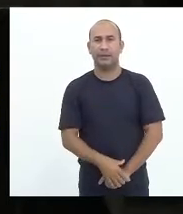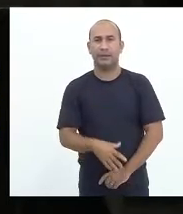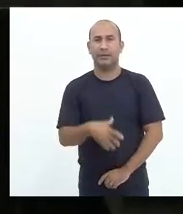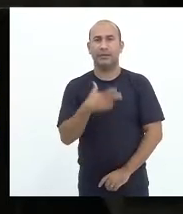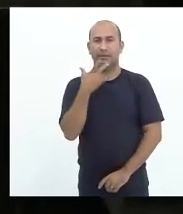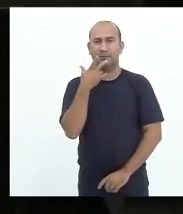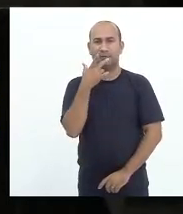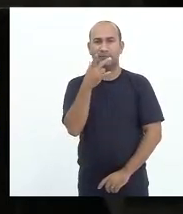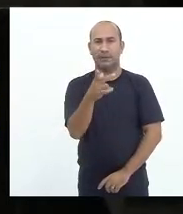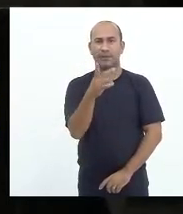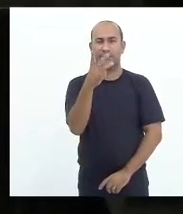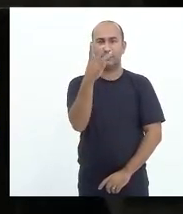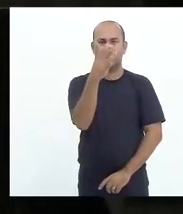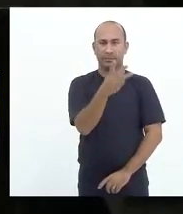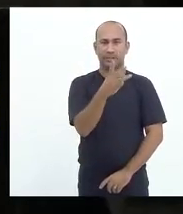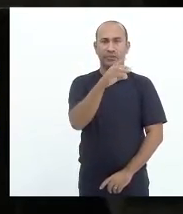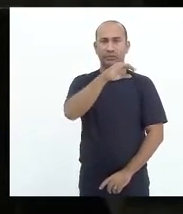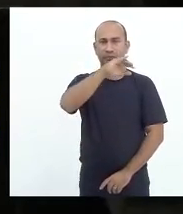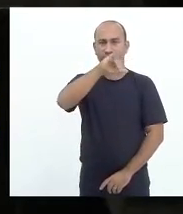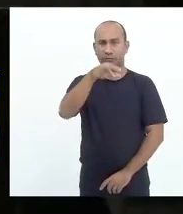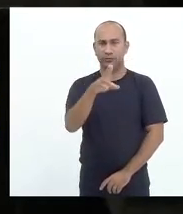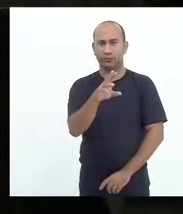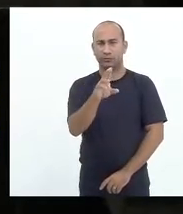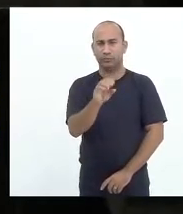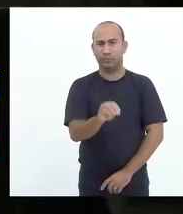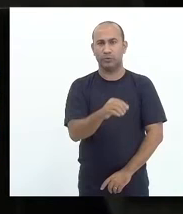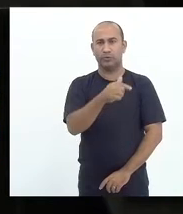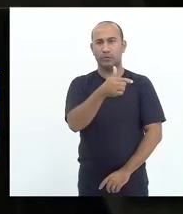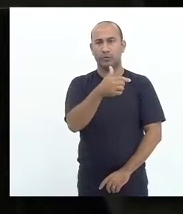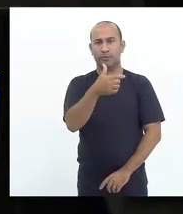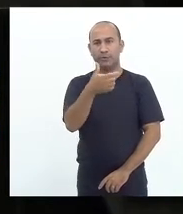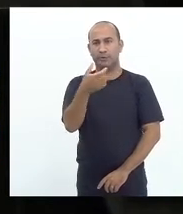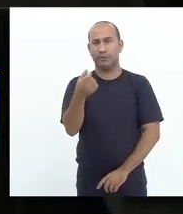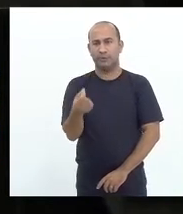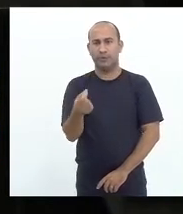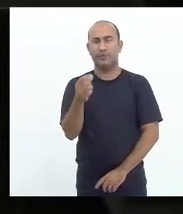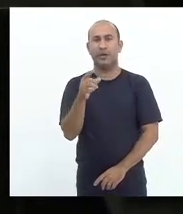3 de junho de 2020, lei que disciplinou